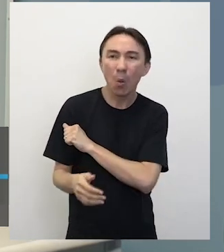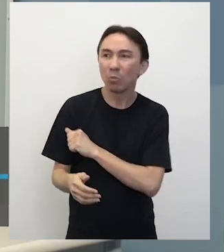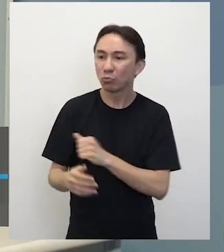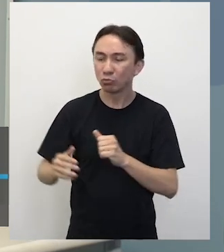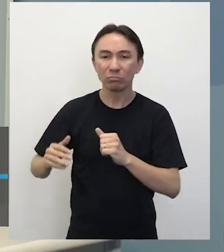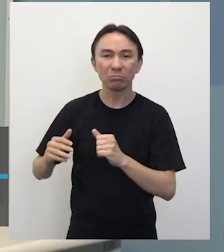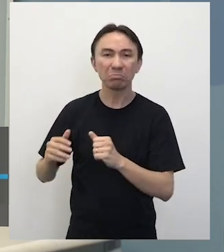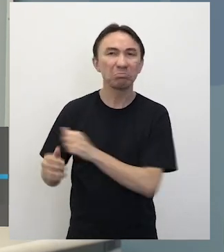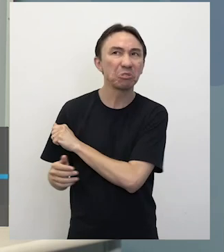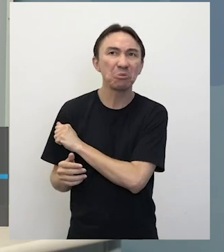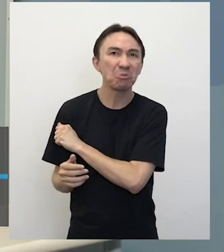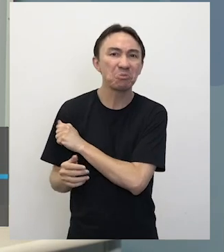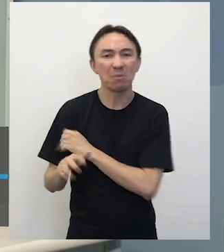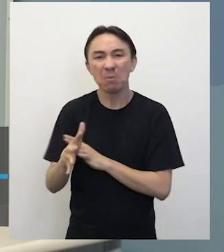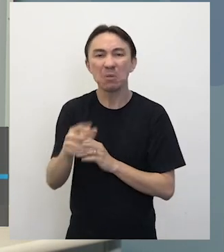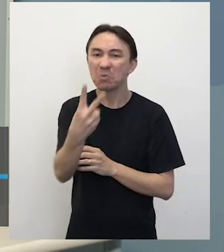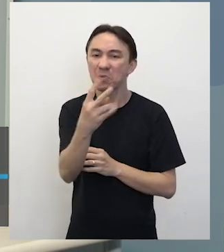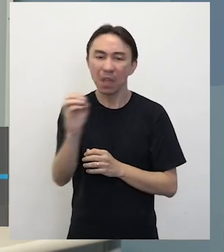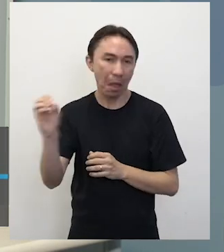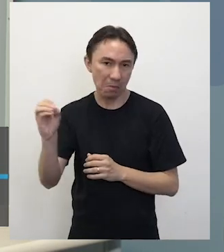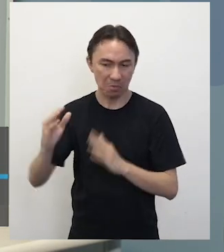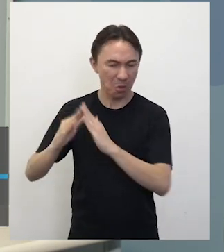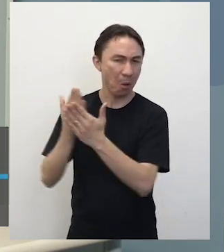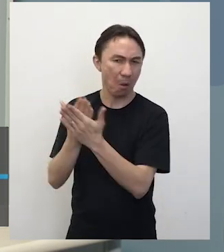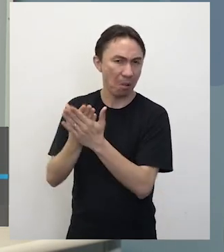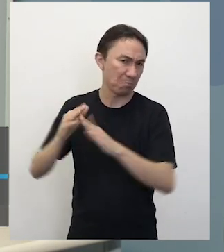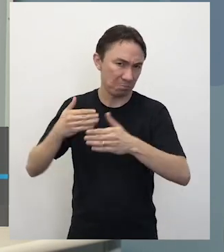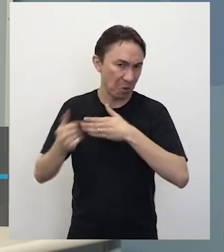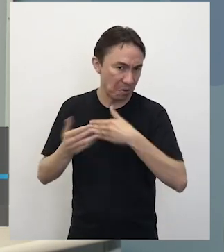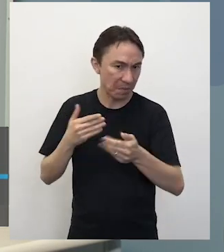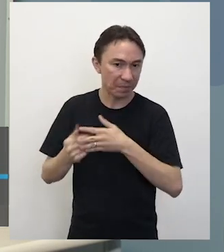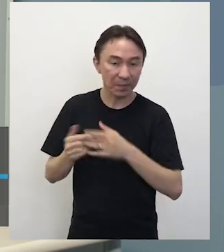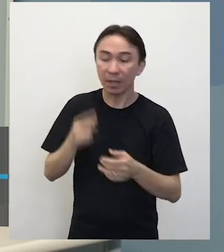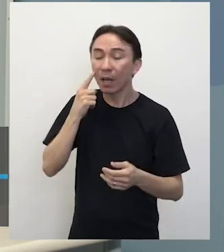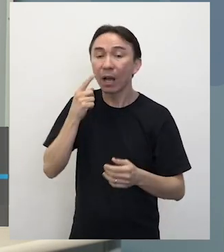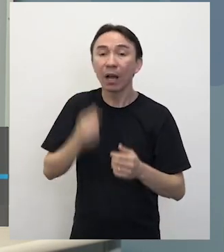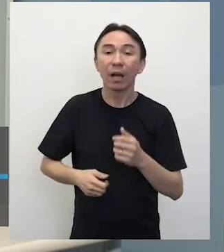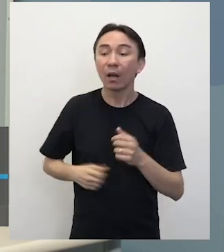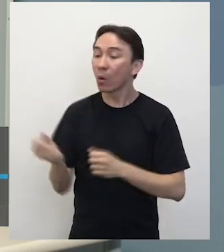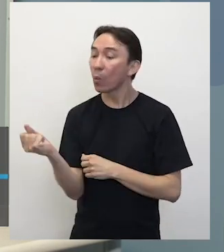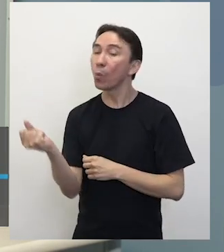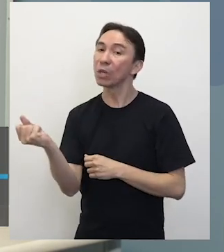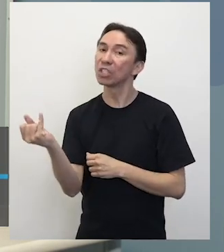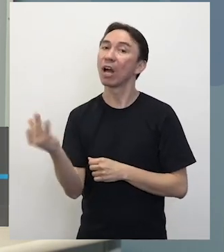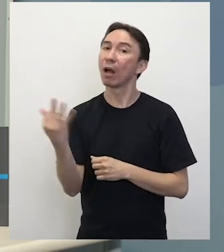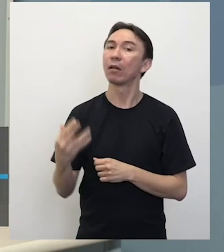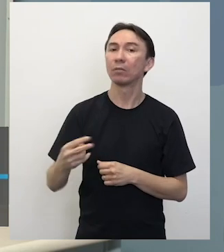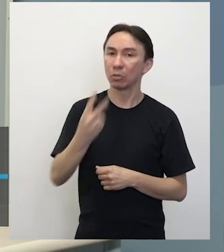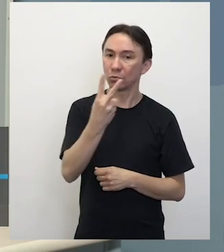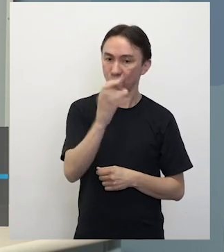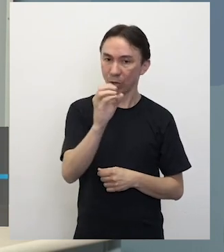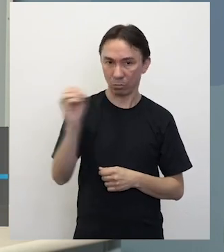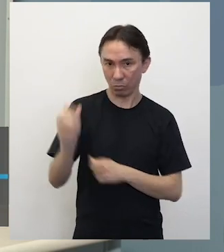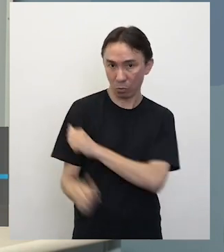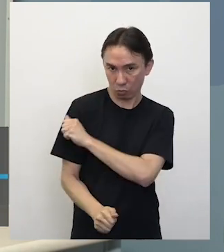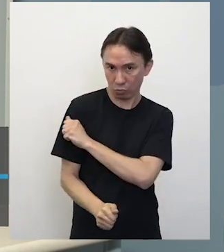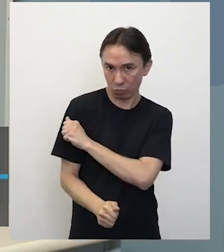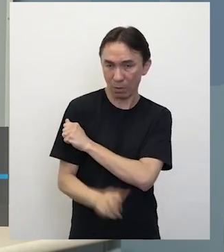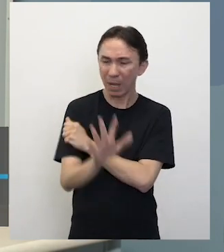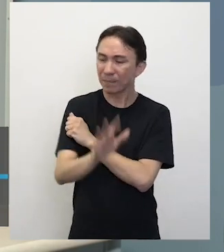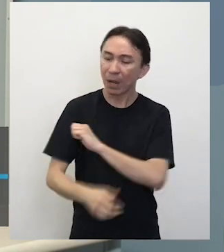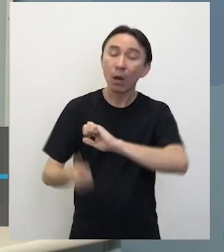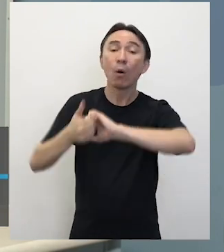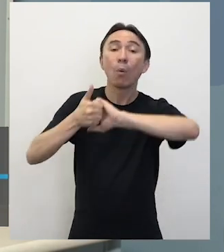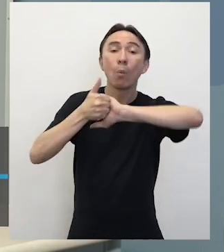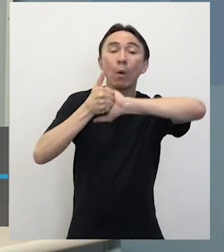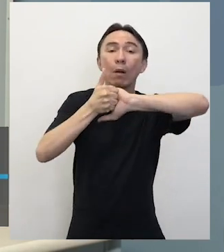tal. E aí, qual é a qualidade, né? Qual é a qualidade? Isso foi a quantidade, 200 alunos do 8º ano. Qual que é a qualidade?